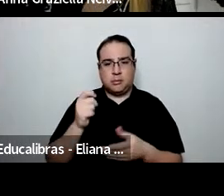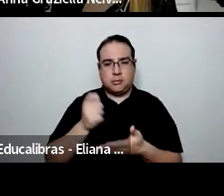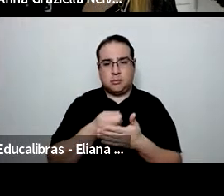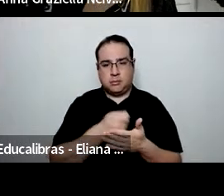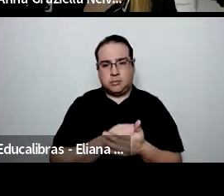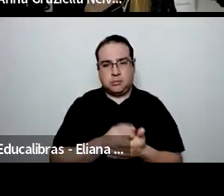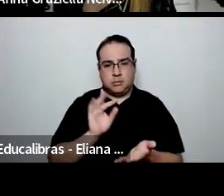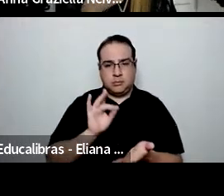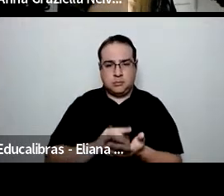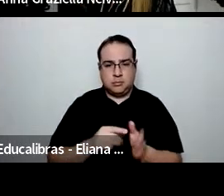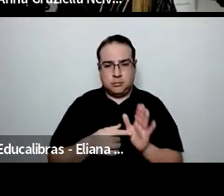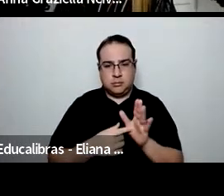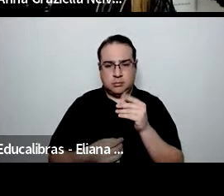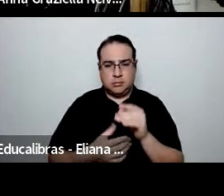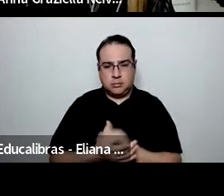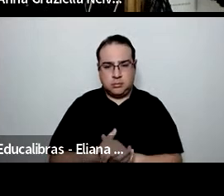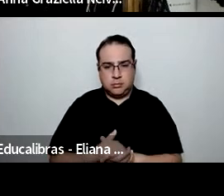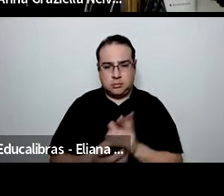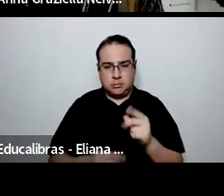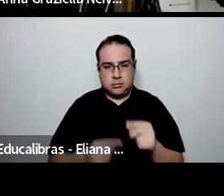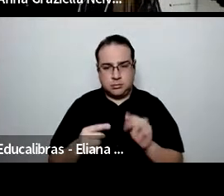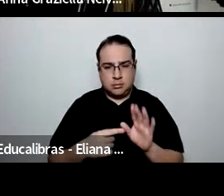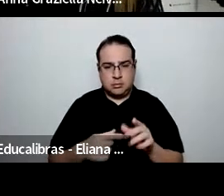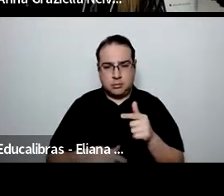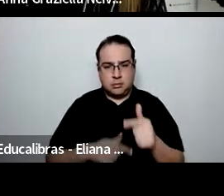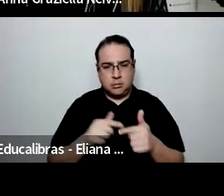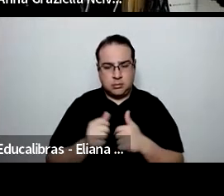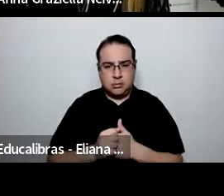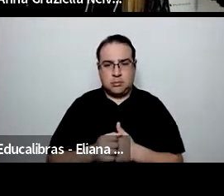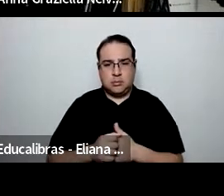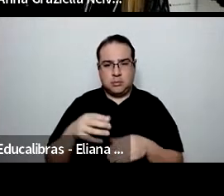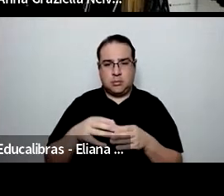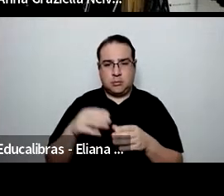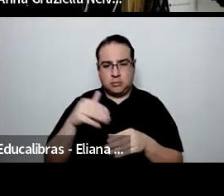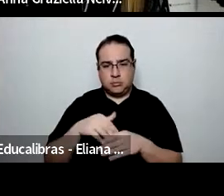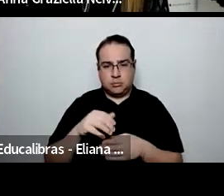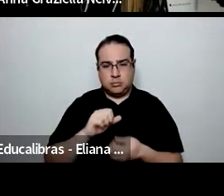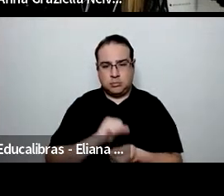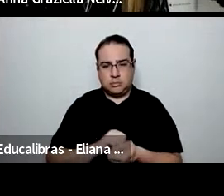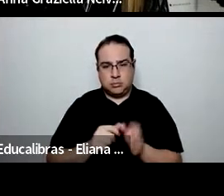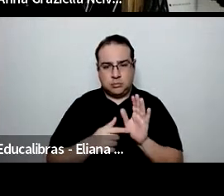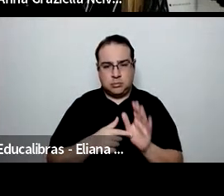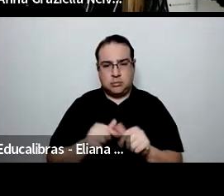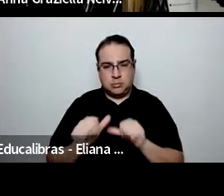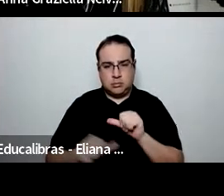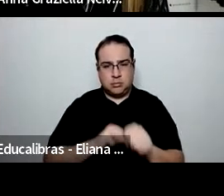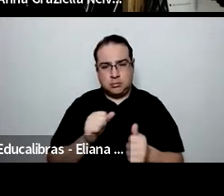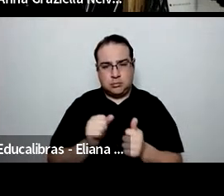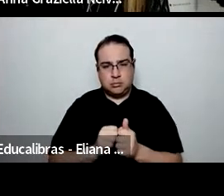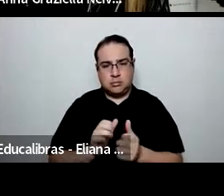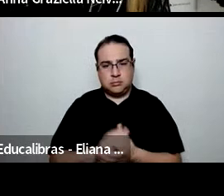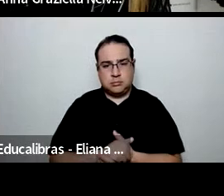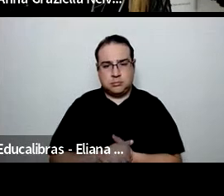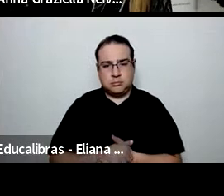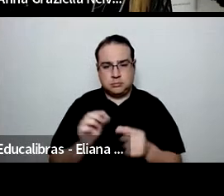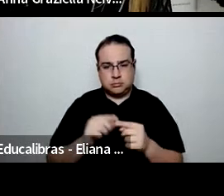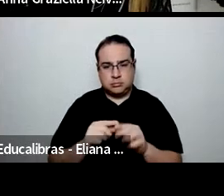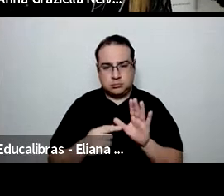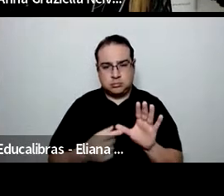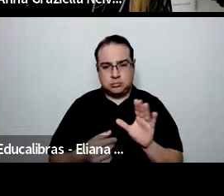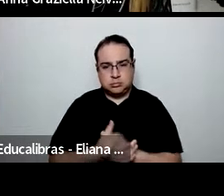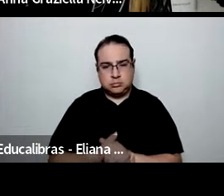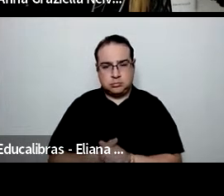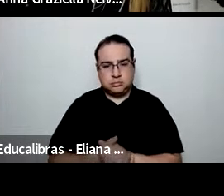promovendo verdadeiras festas distribuíram bebidas e comidas aos eleitores presentes em troca de voz Esses são os fatos